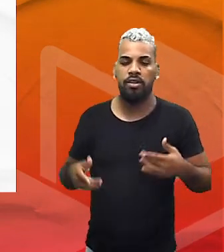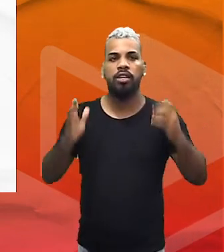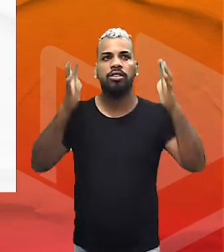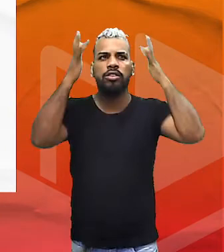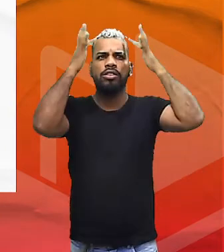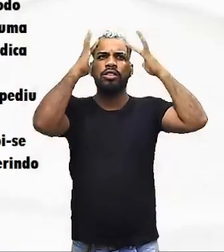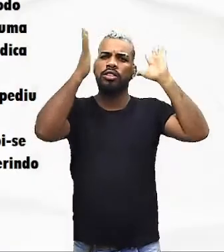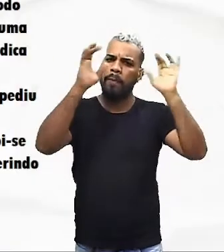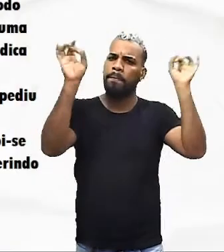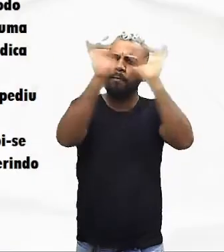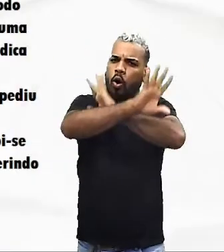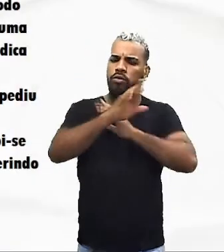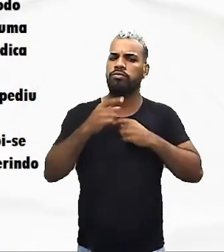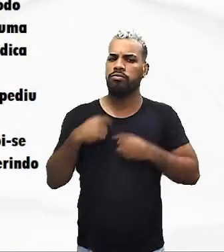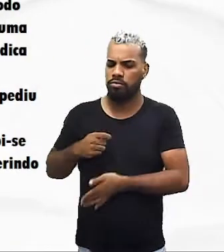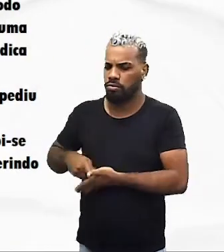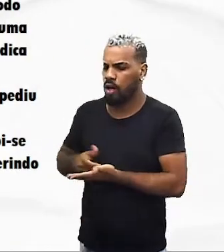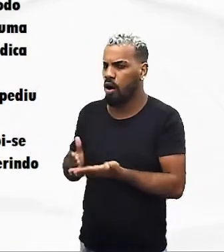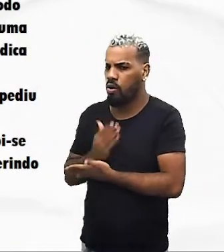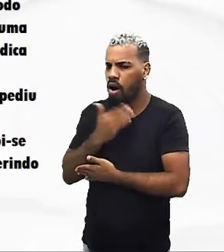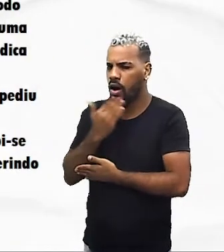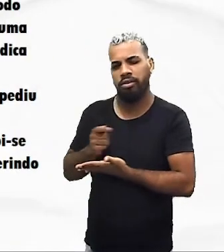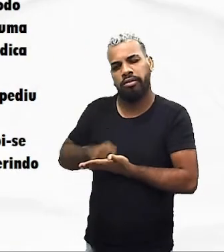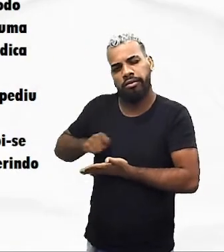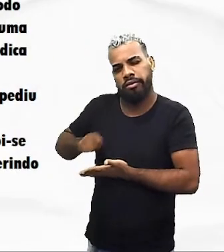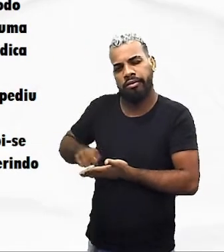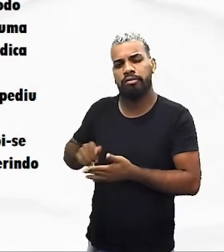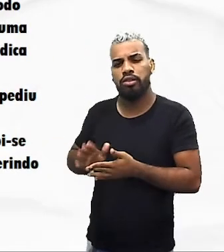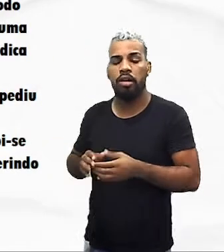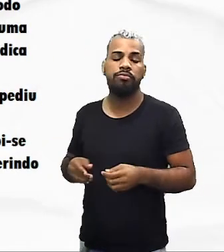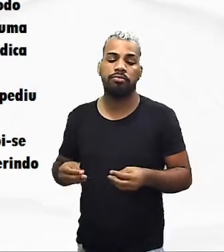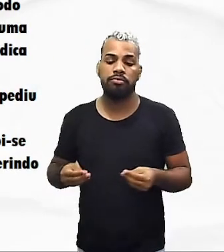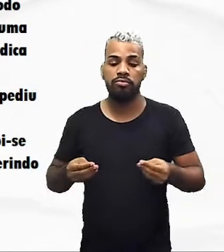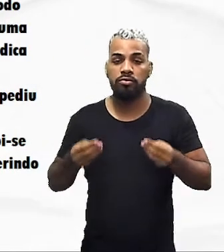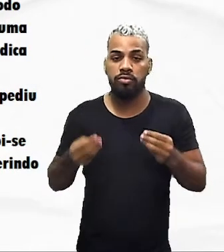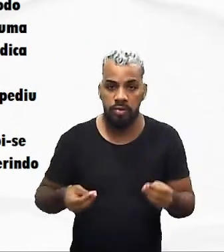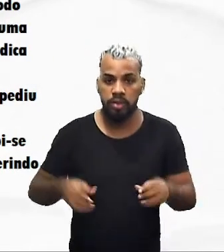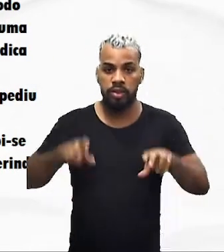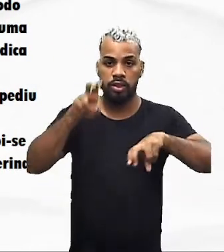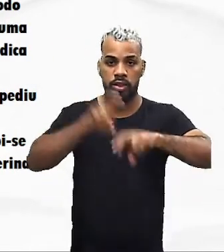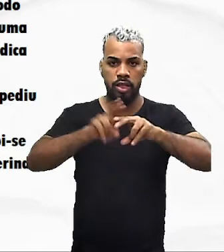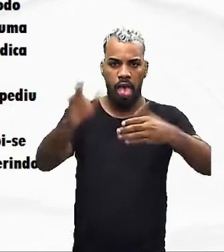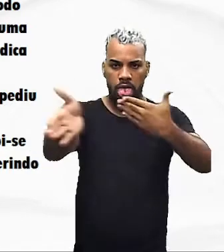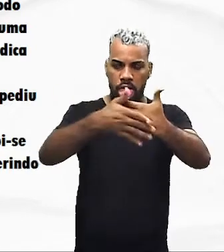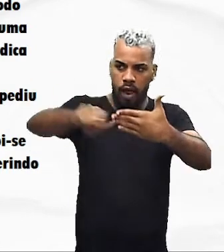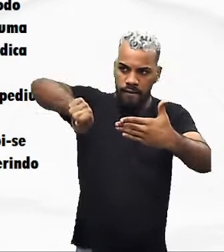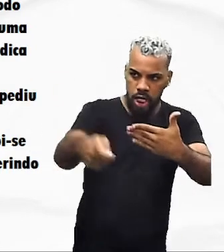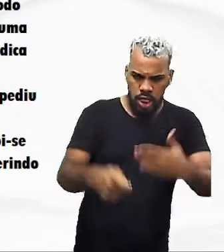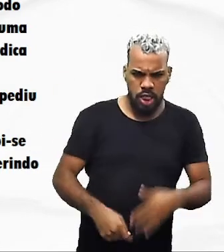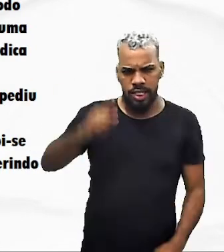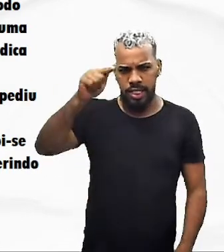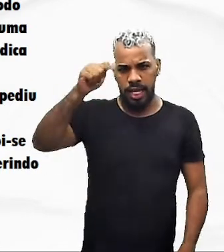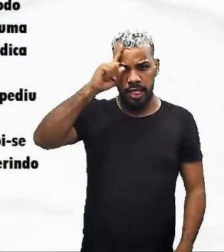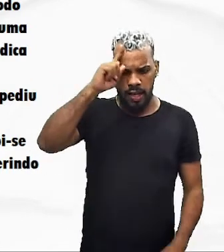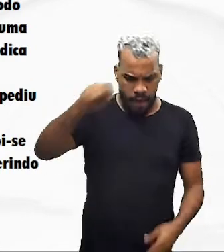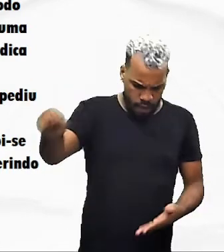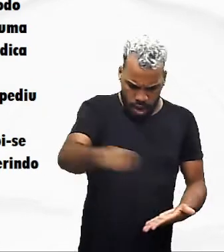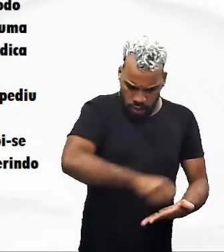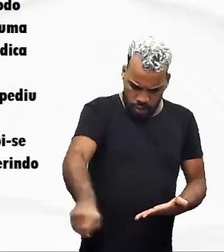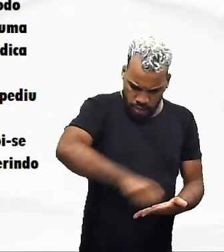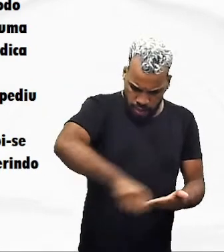livro, já na cabeça, ele já foi com um plano piloto, né? E chegou lá, trancou-se num quarto e